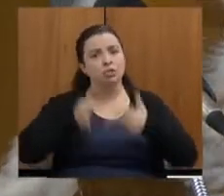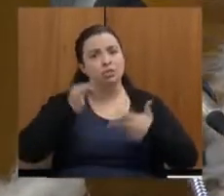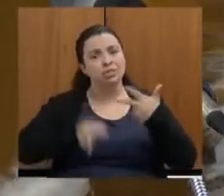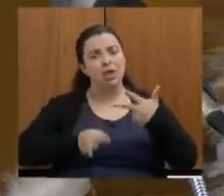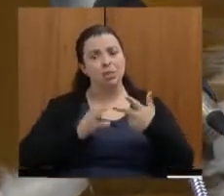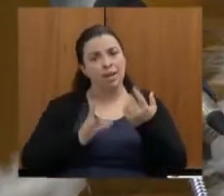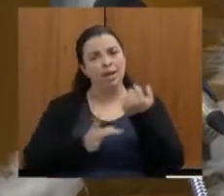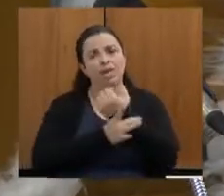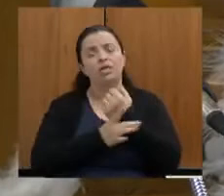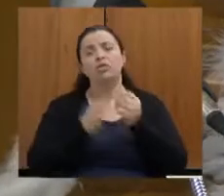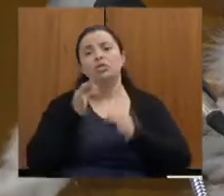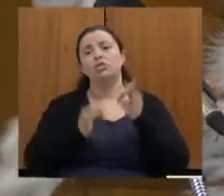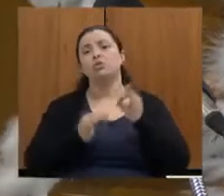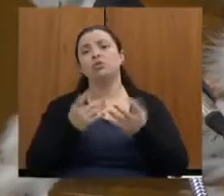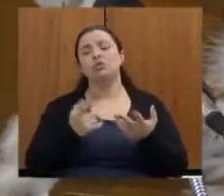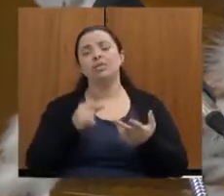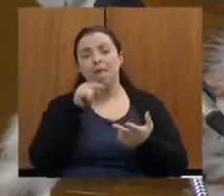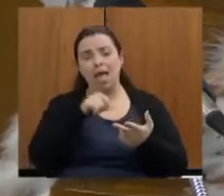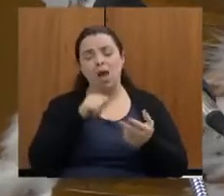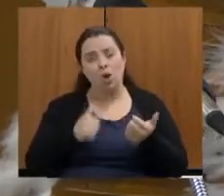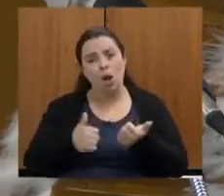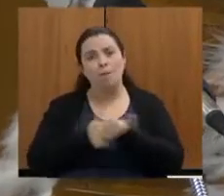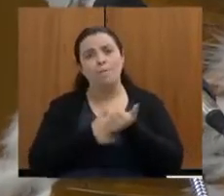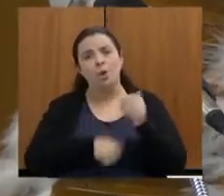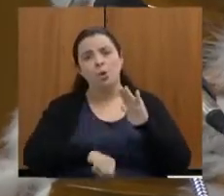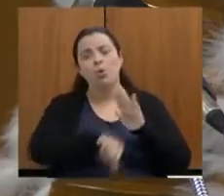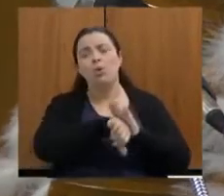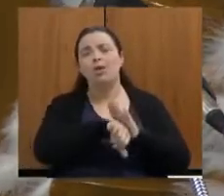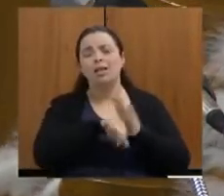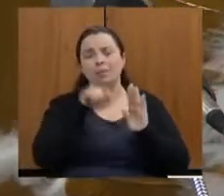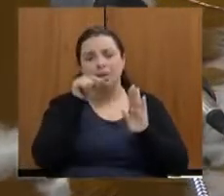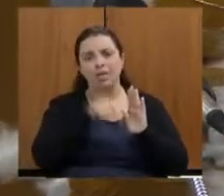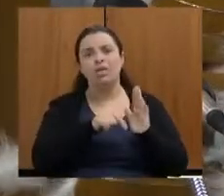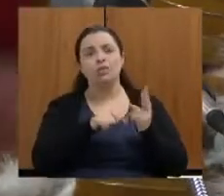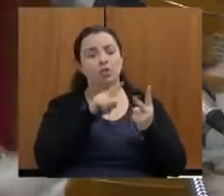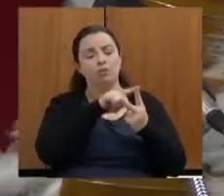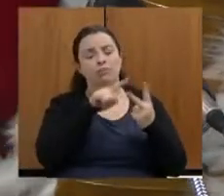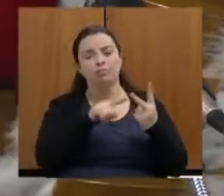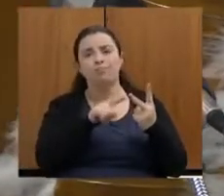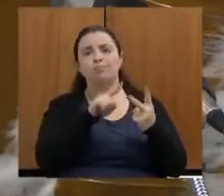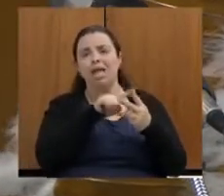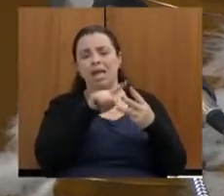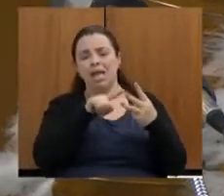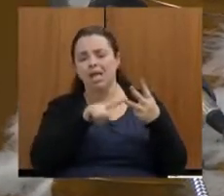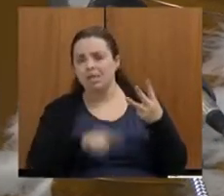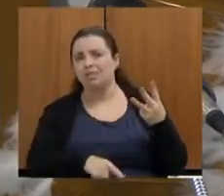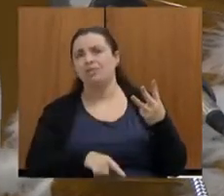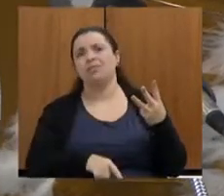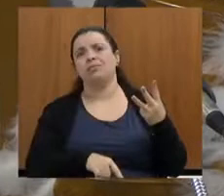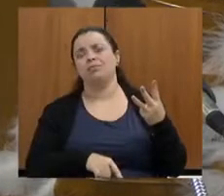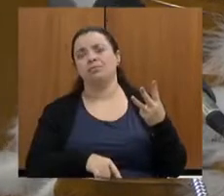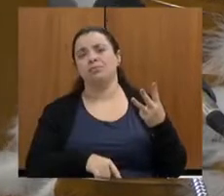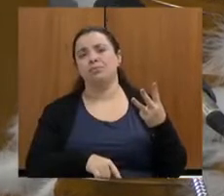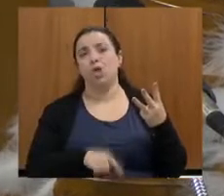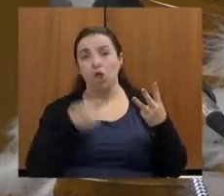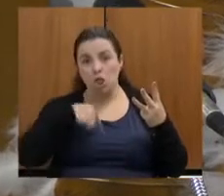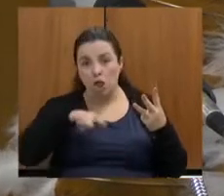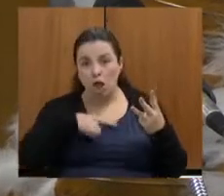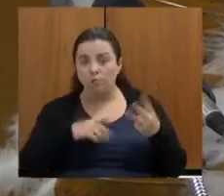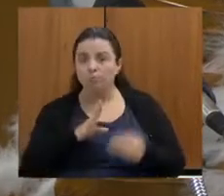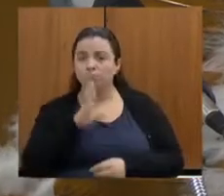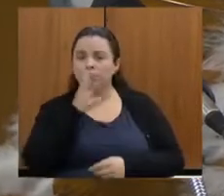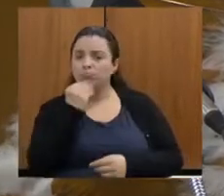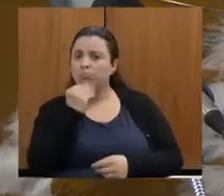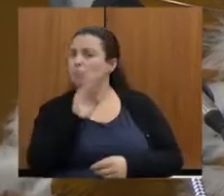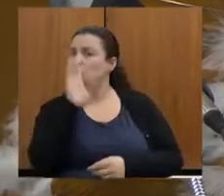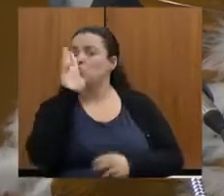vai ser conivente de um crime que foi essa que a Vale HP e essa marca cometer me nós não calaremos